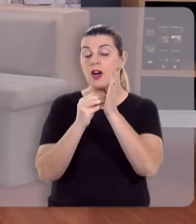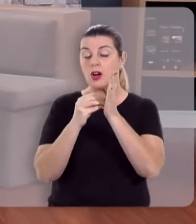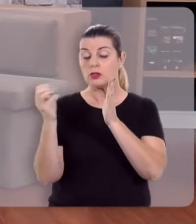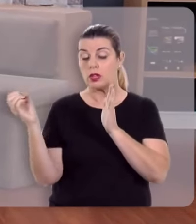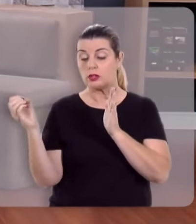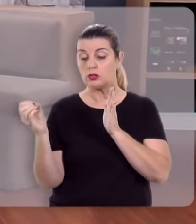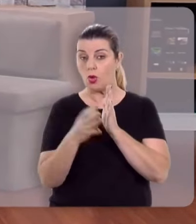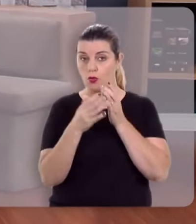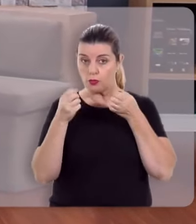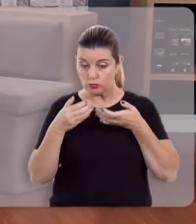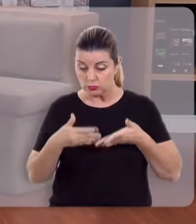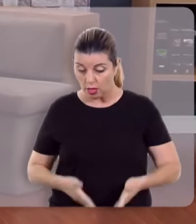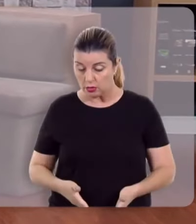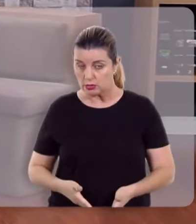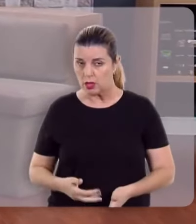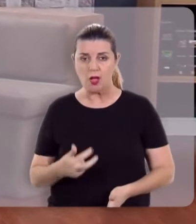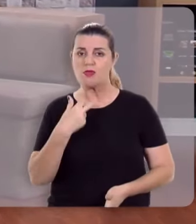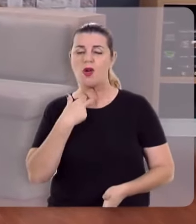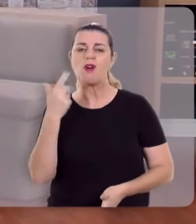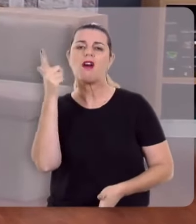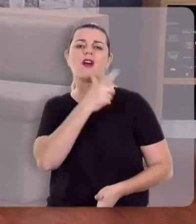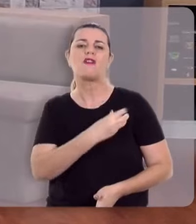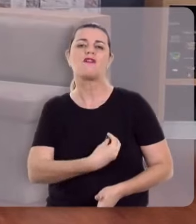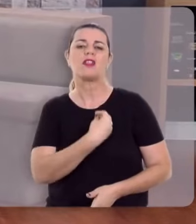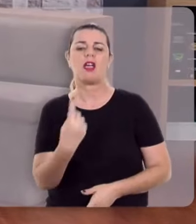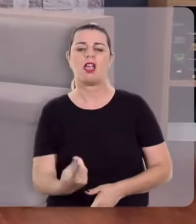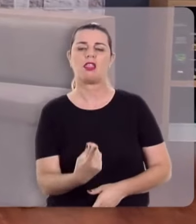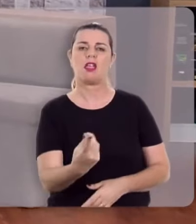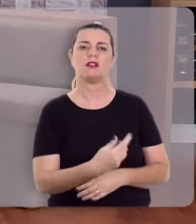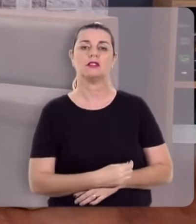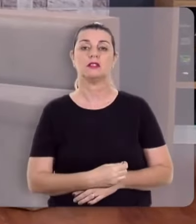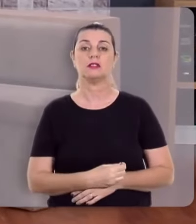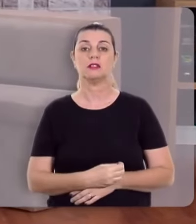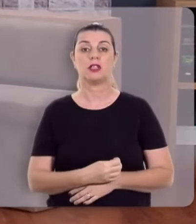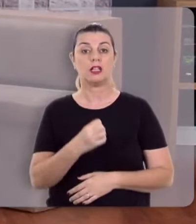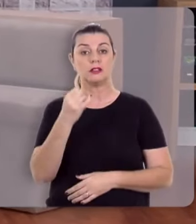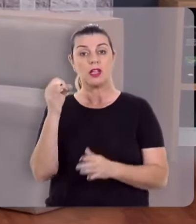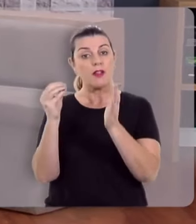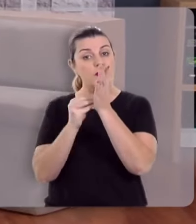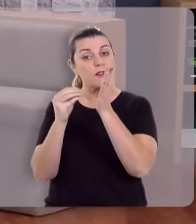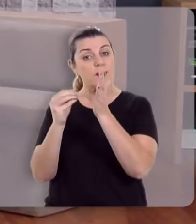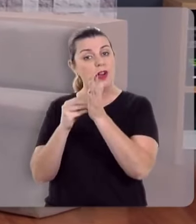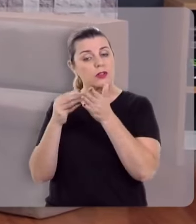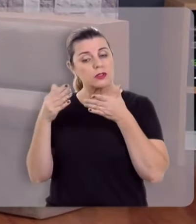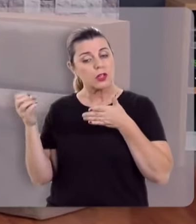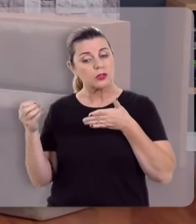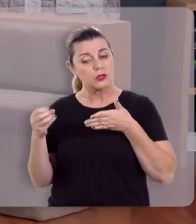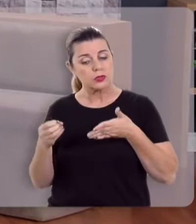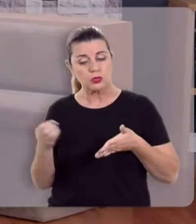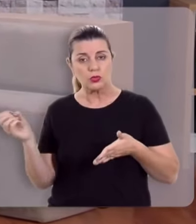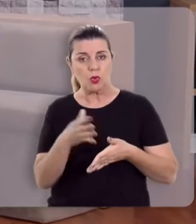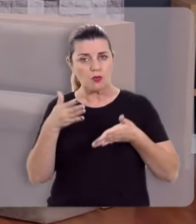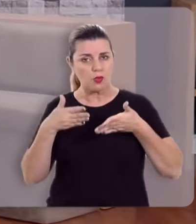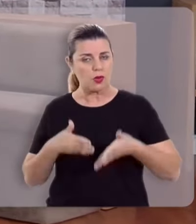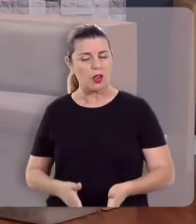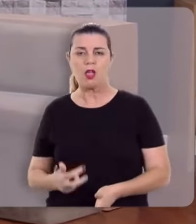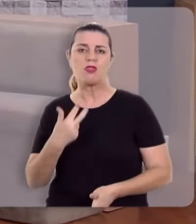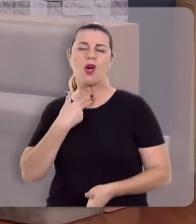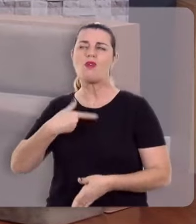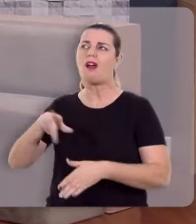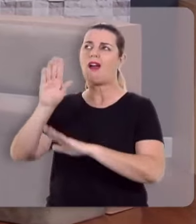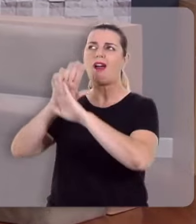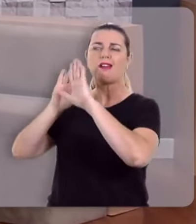pode alcançar a vida eterna. Sem novo nascimento você não pode entrar no céu. Sem